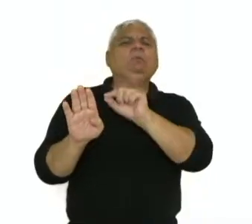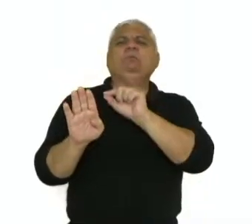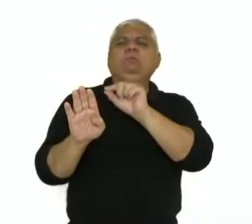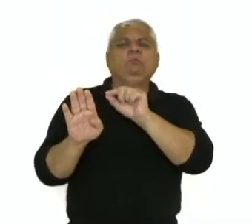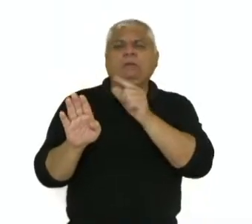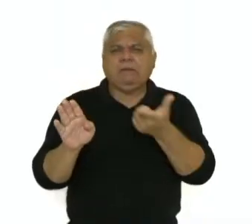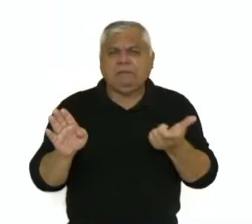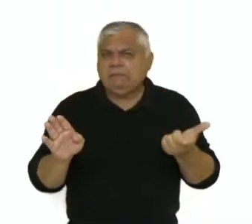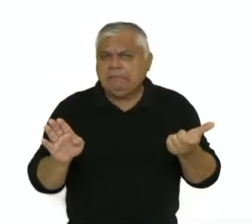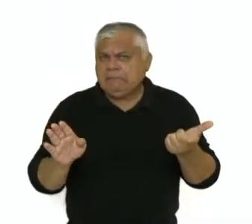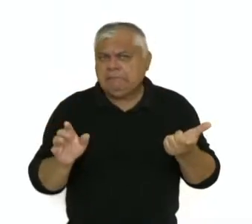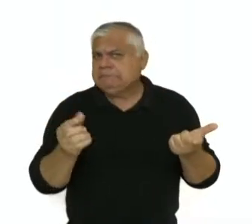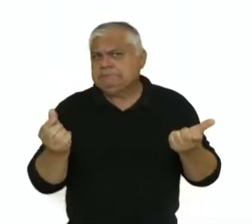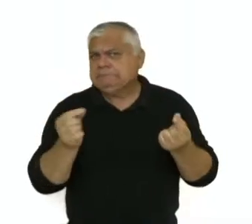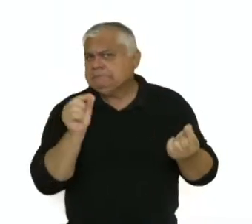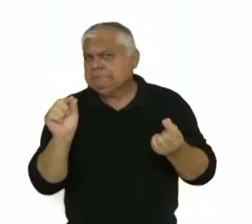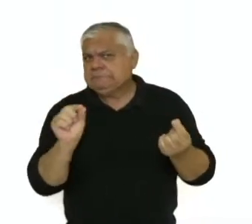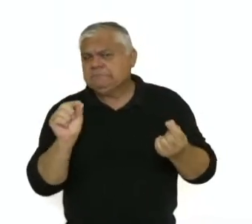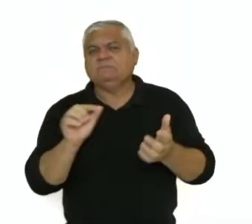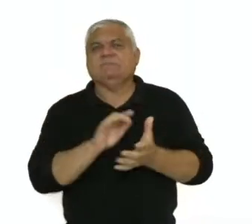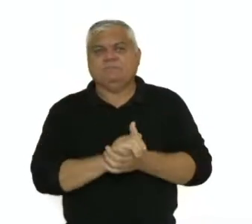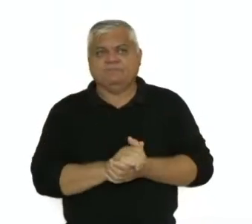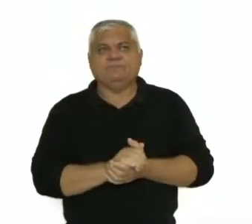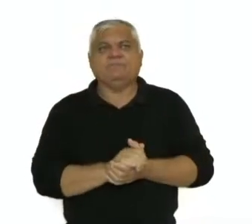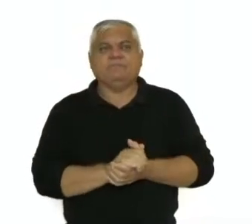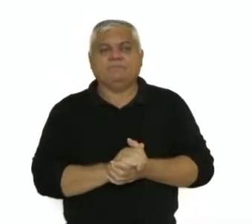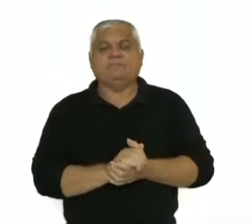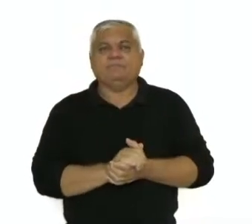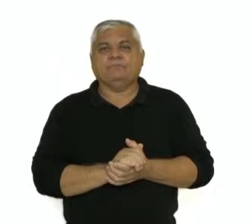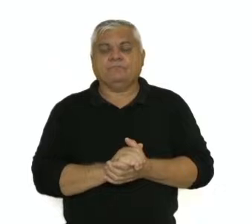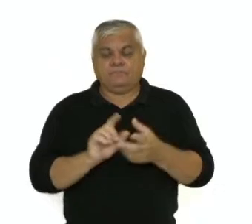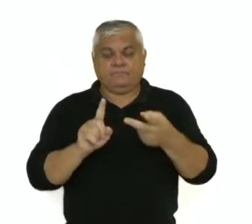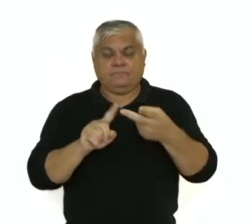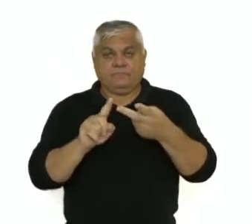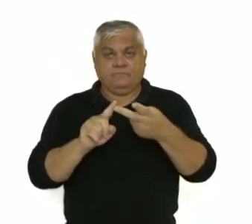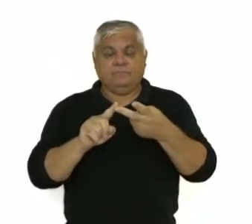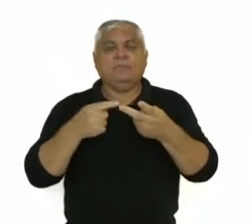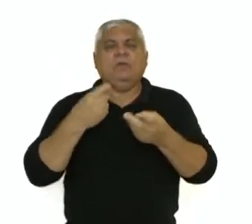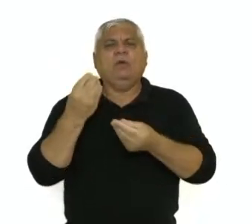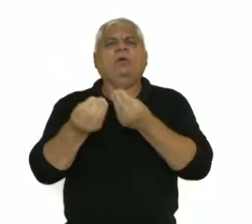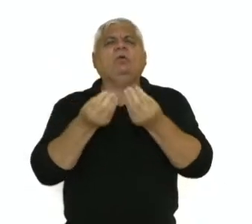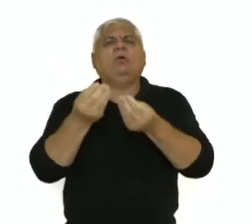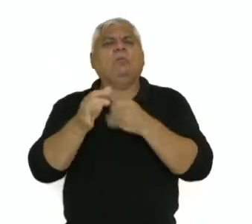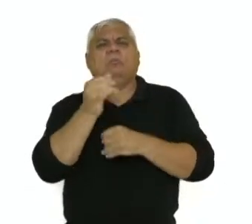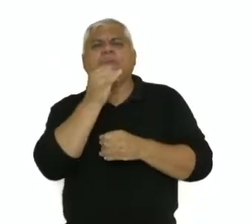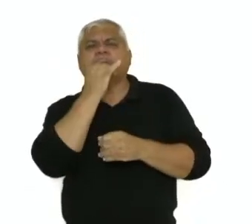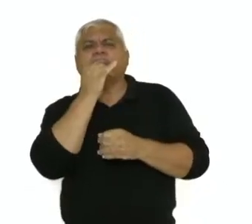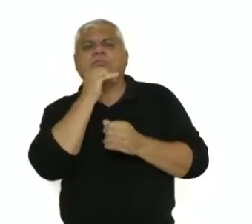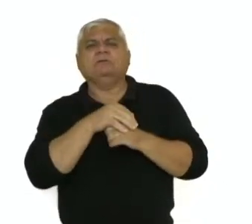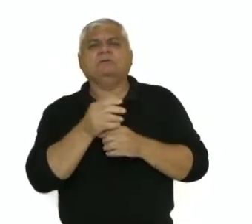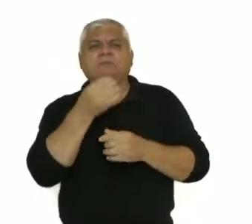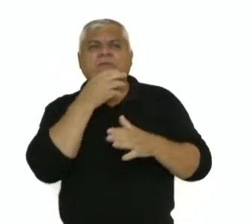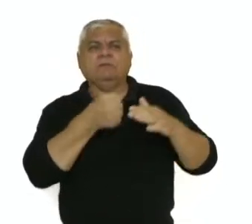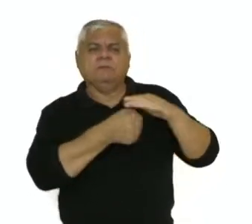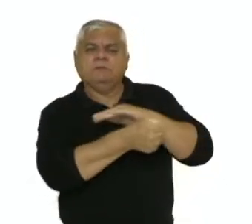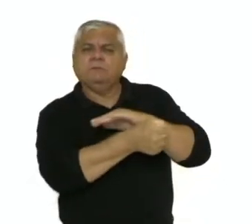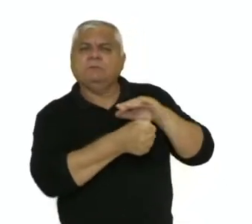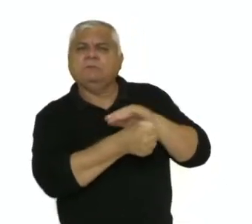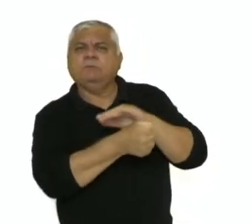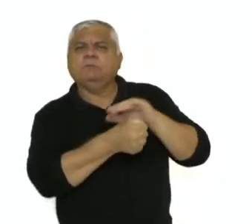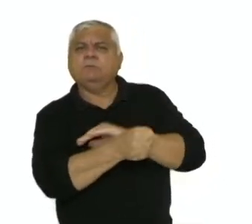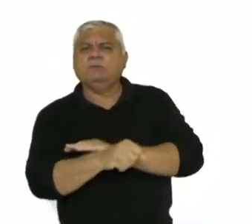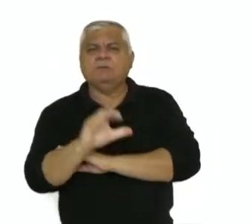o que é o famoso CDB, compreender como realizar investimentos